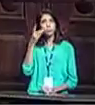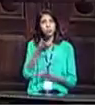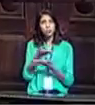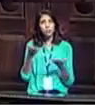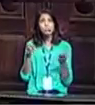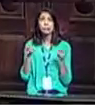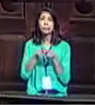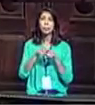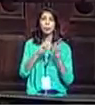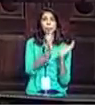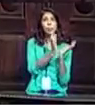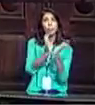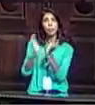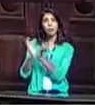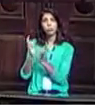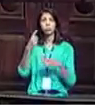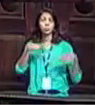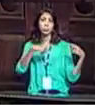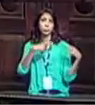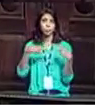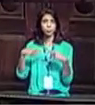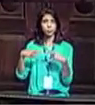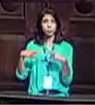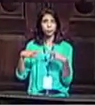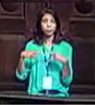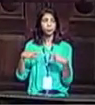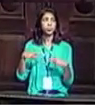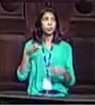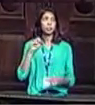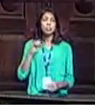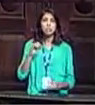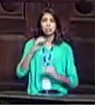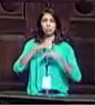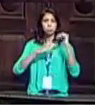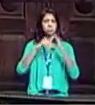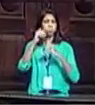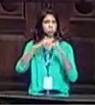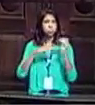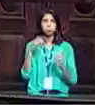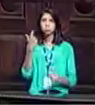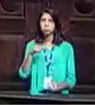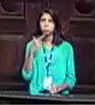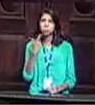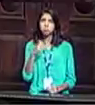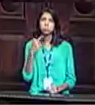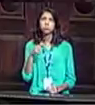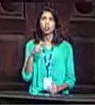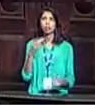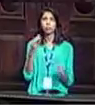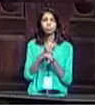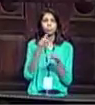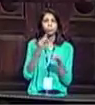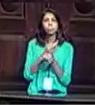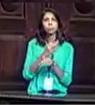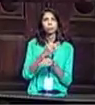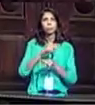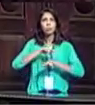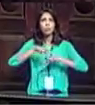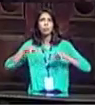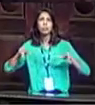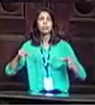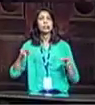pelos partidos políticos. Se eles não têm competência de superar as divergências